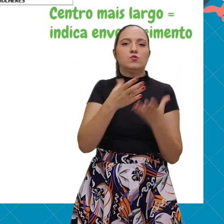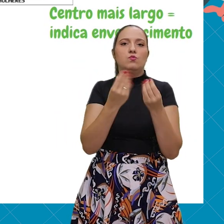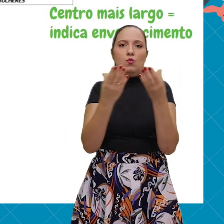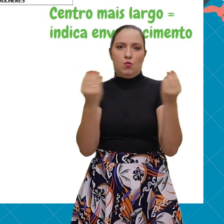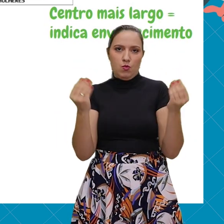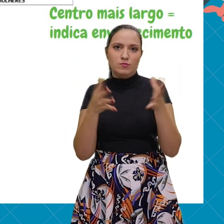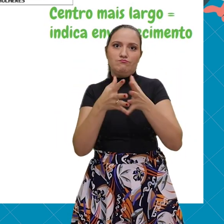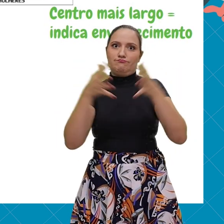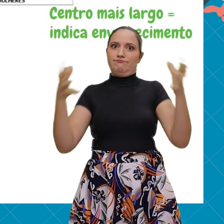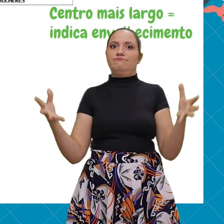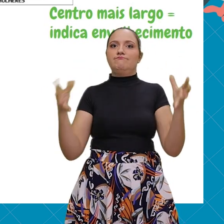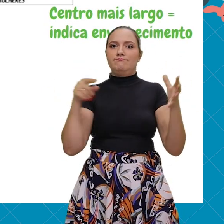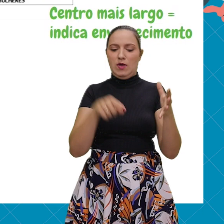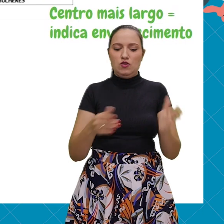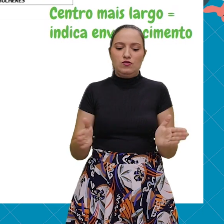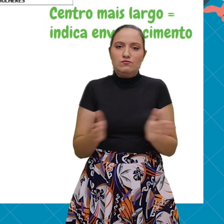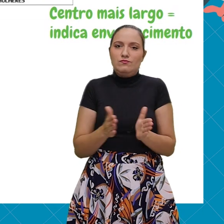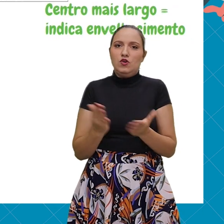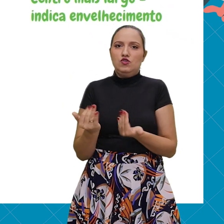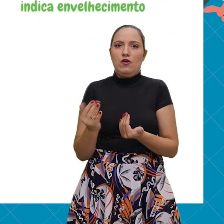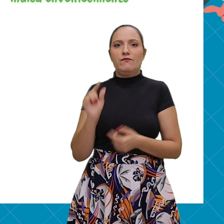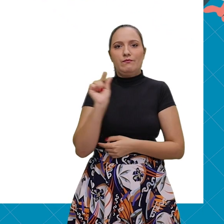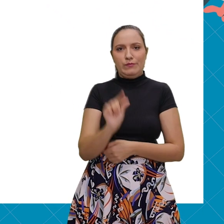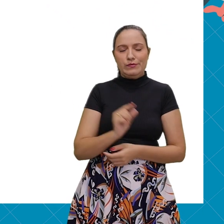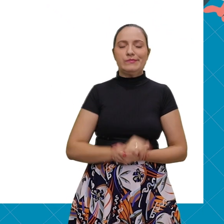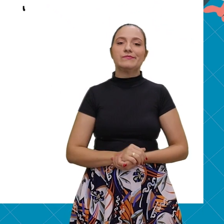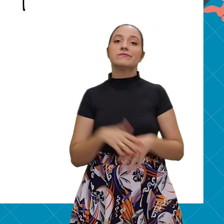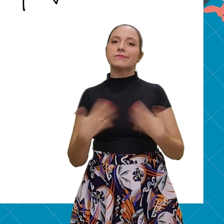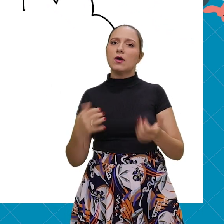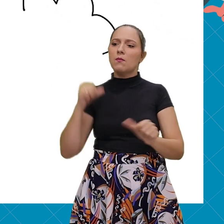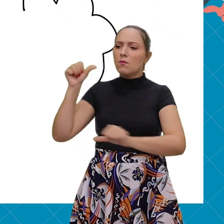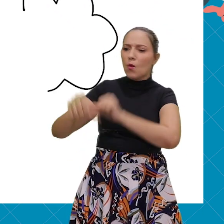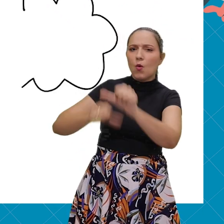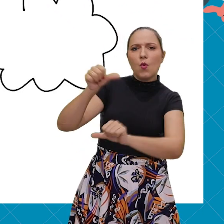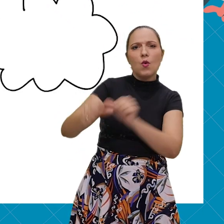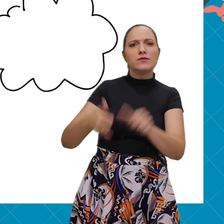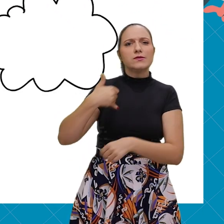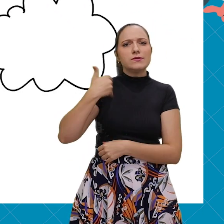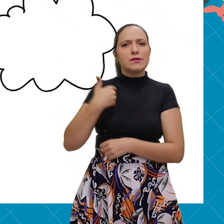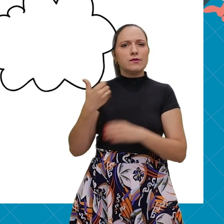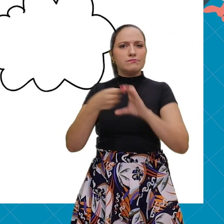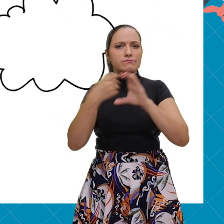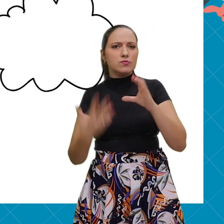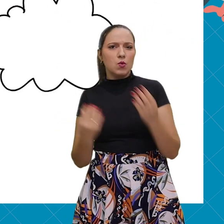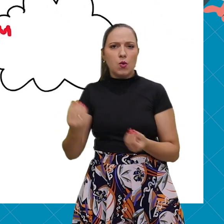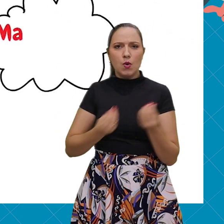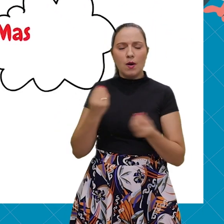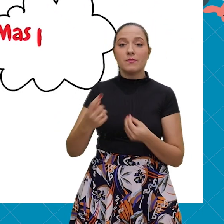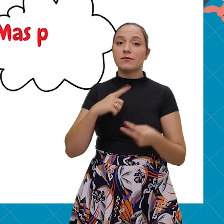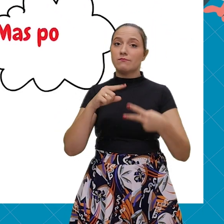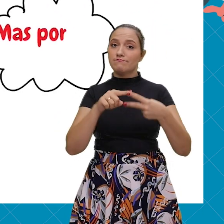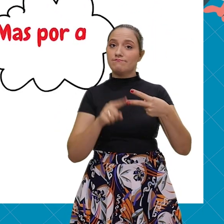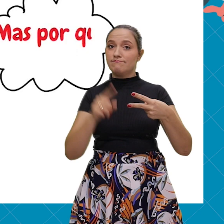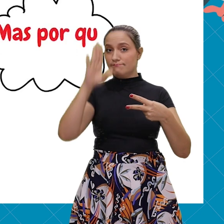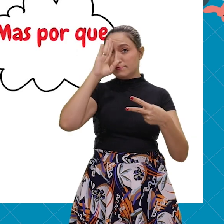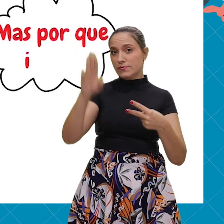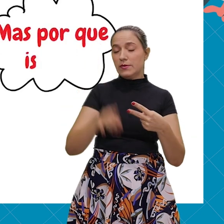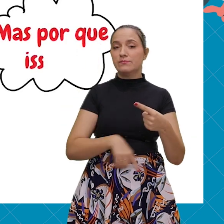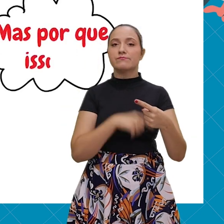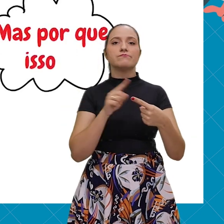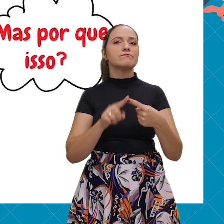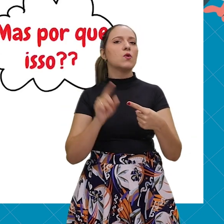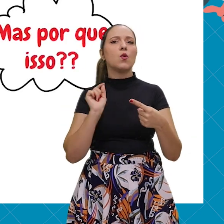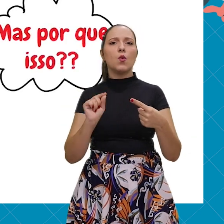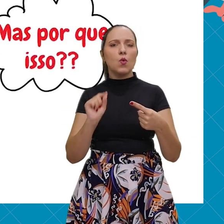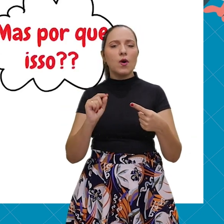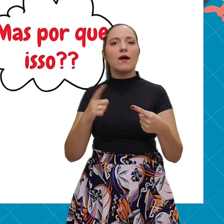indica um envelhecimento ainda maior da população. Bom, essas mudanças nas características etárias da população brasileira se devem a 2 motivos